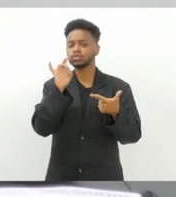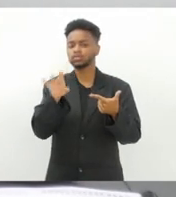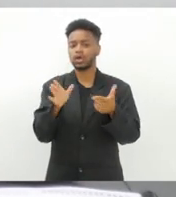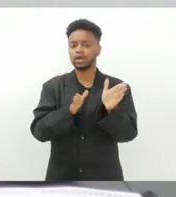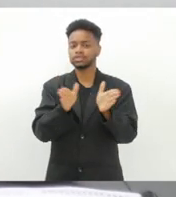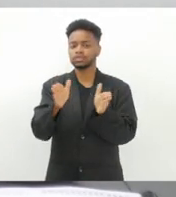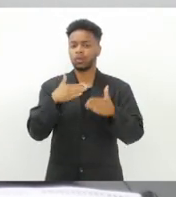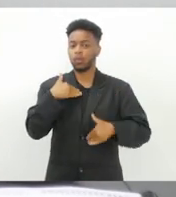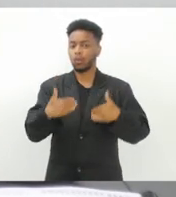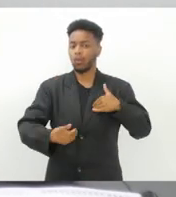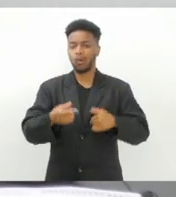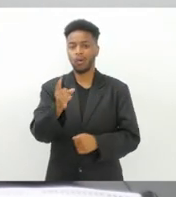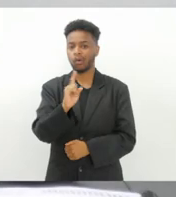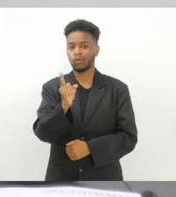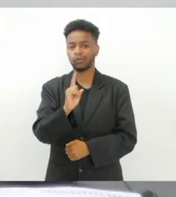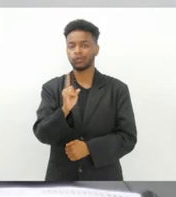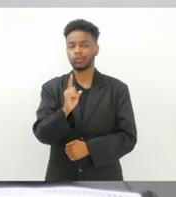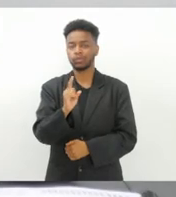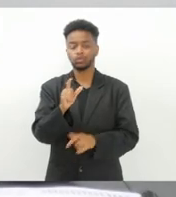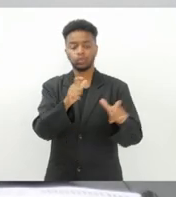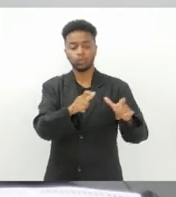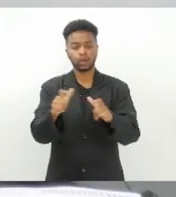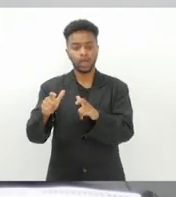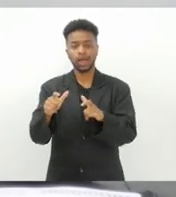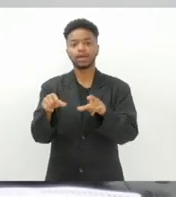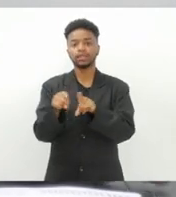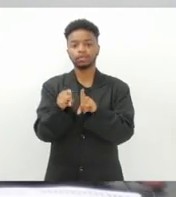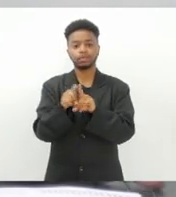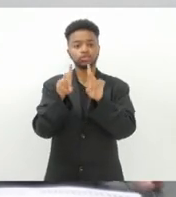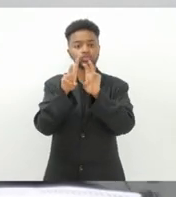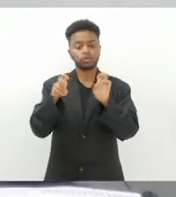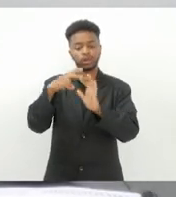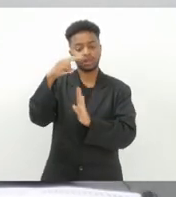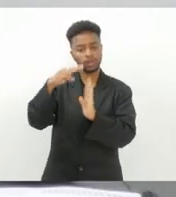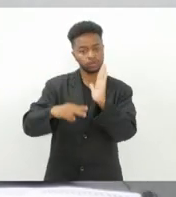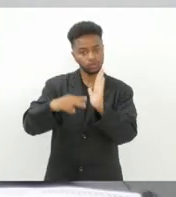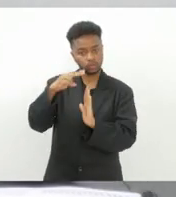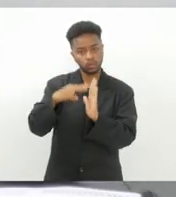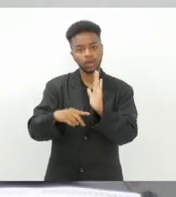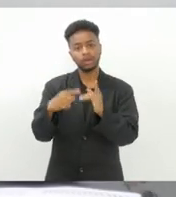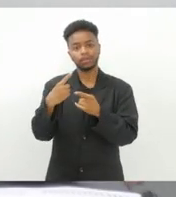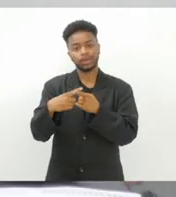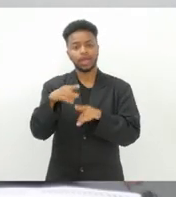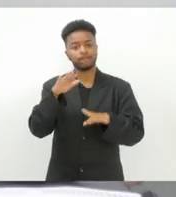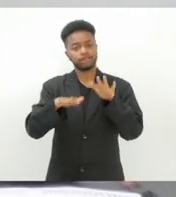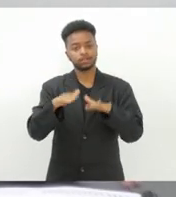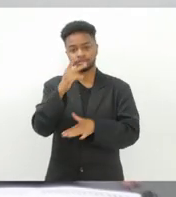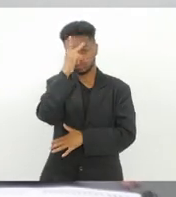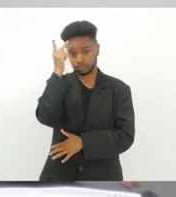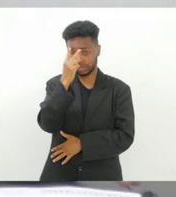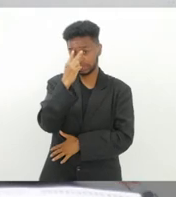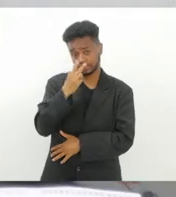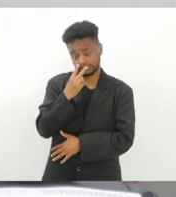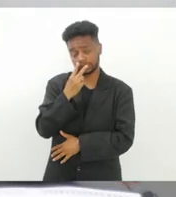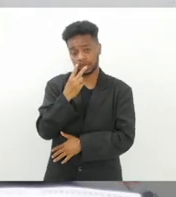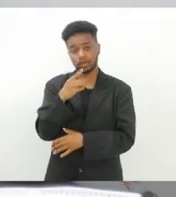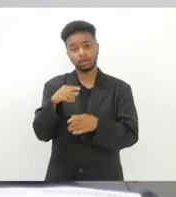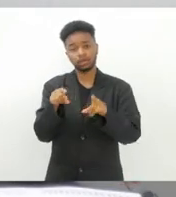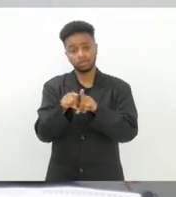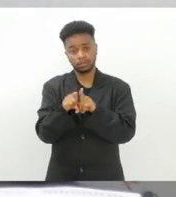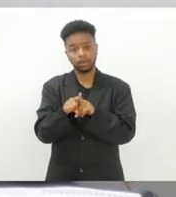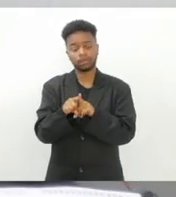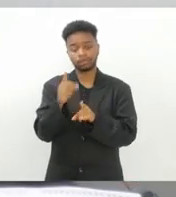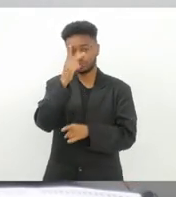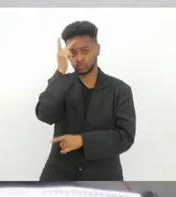acessibilidade física. Estamos falando também da questão da leitura das pessoas que têm alguma deficiência visual, também